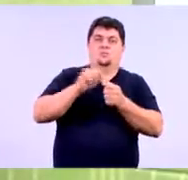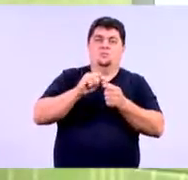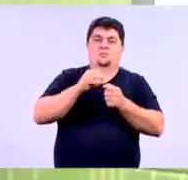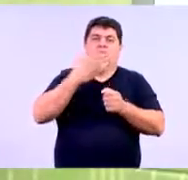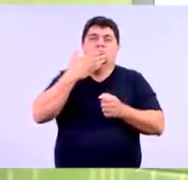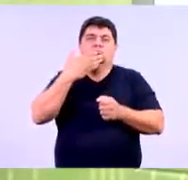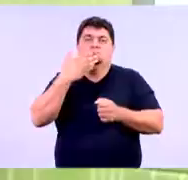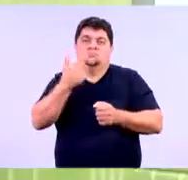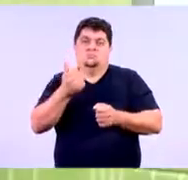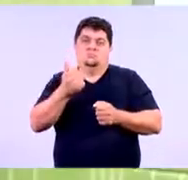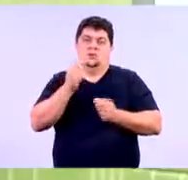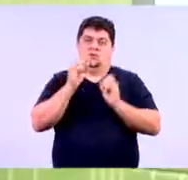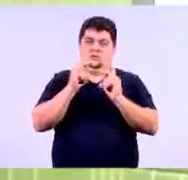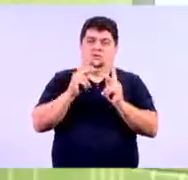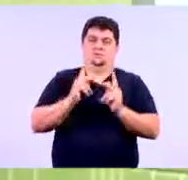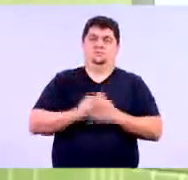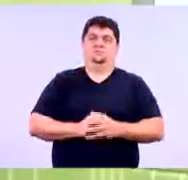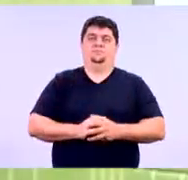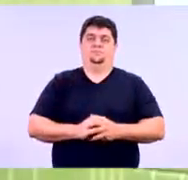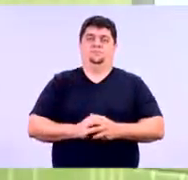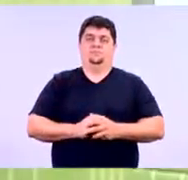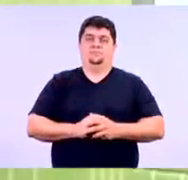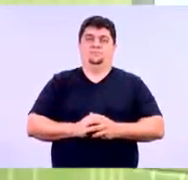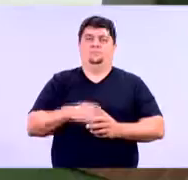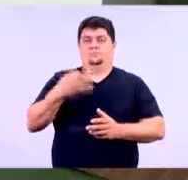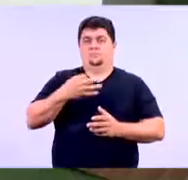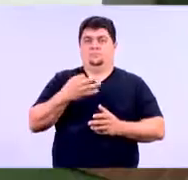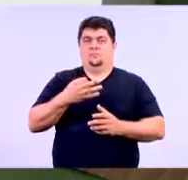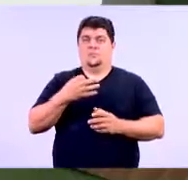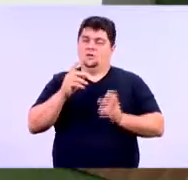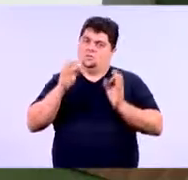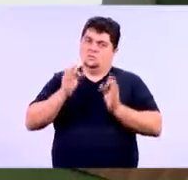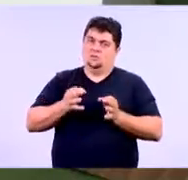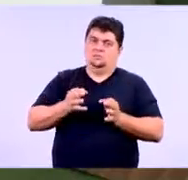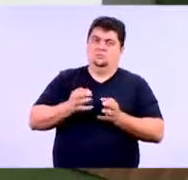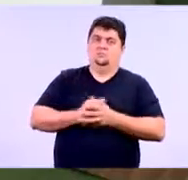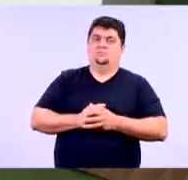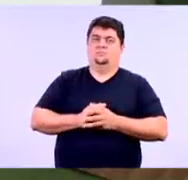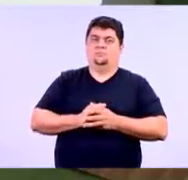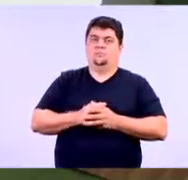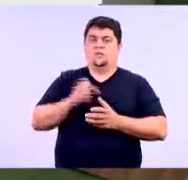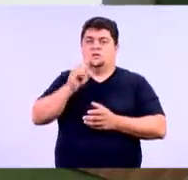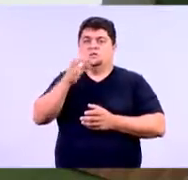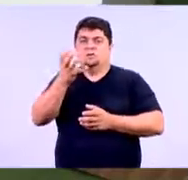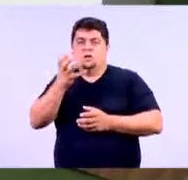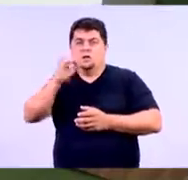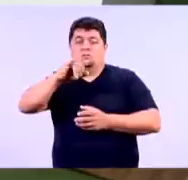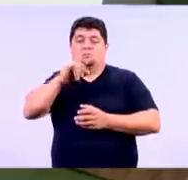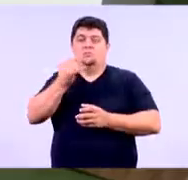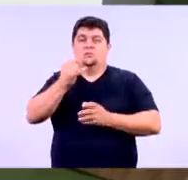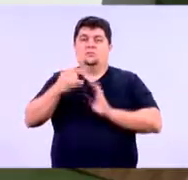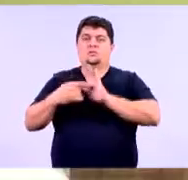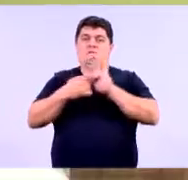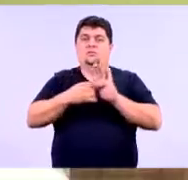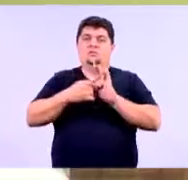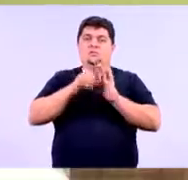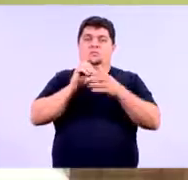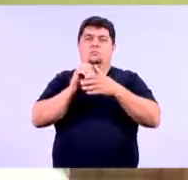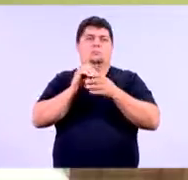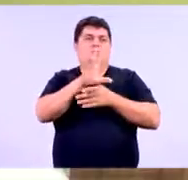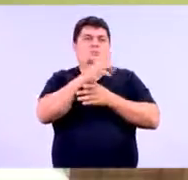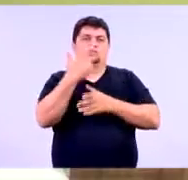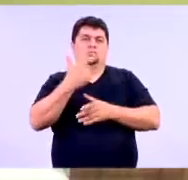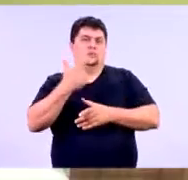melhor disso. Tá ok? Certo, professor? Isso aí, professor. E aí, se o senhor quiser aproveitar, no slide 2 a gente tem